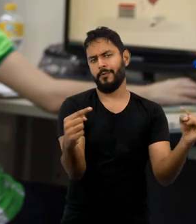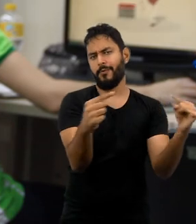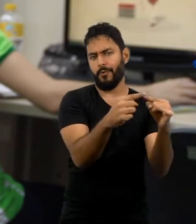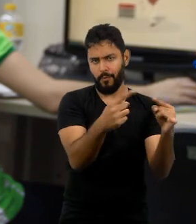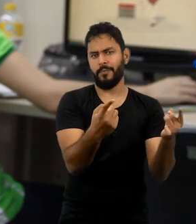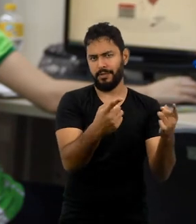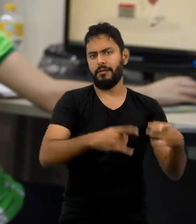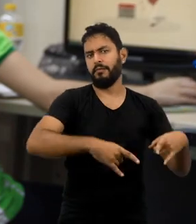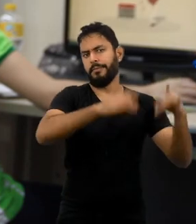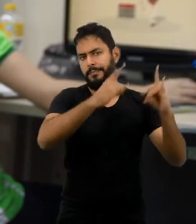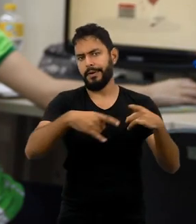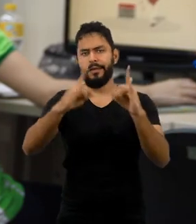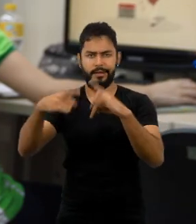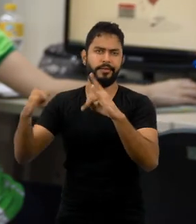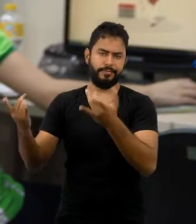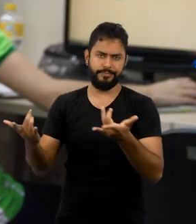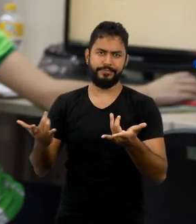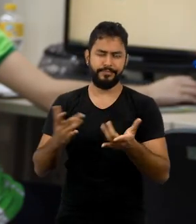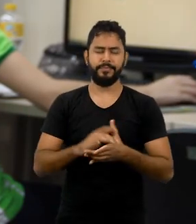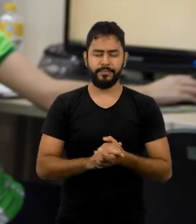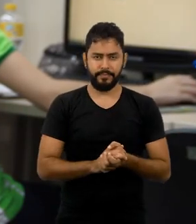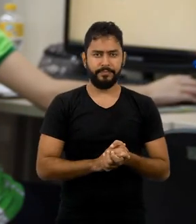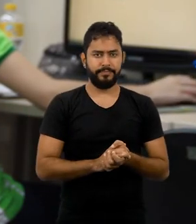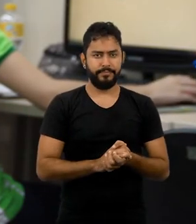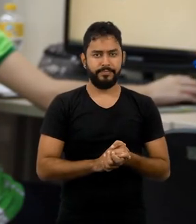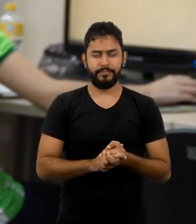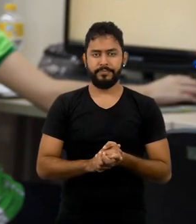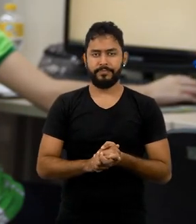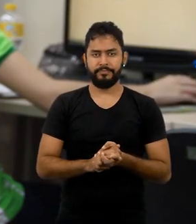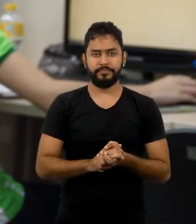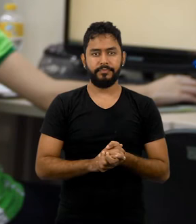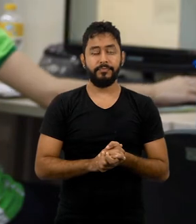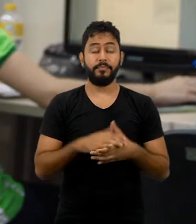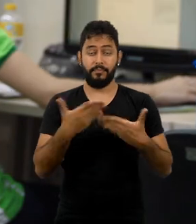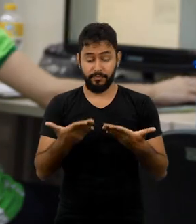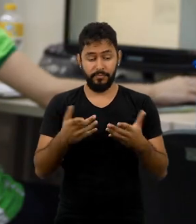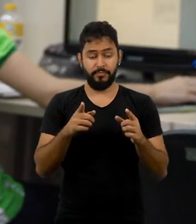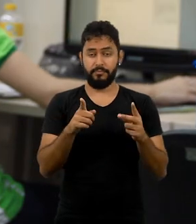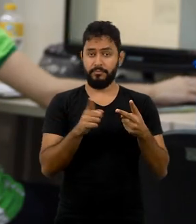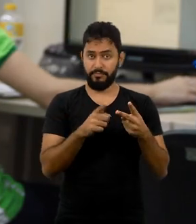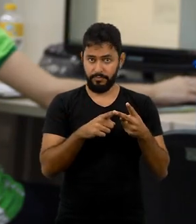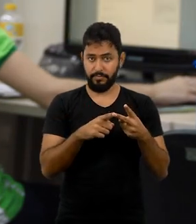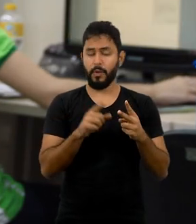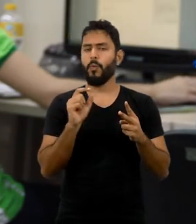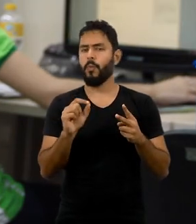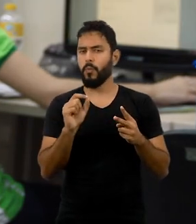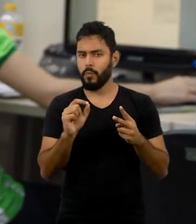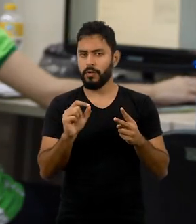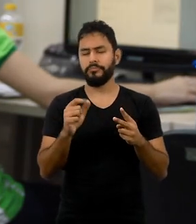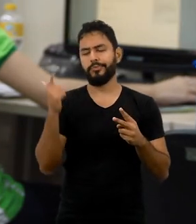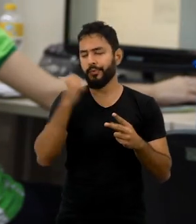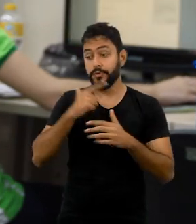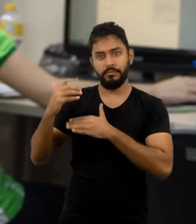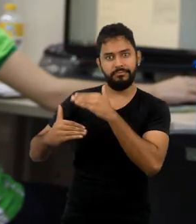adequada para esses inertes, que a gente fala, né? Resíduos da construção e demolição. Outra coisa muito boa que a gente